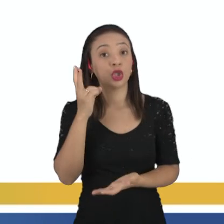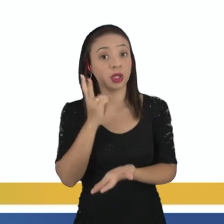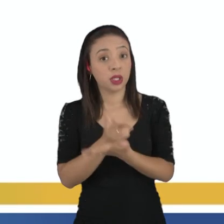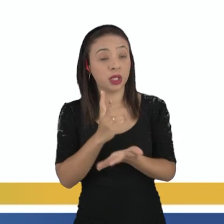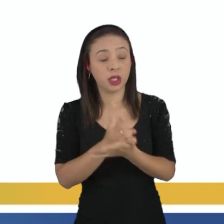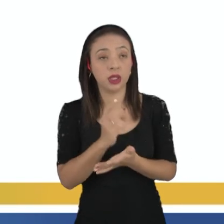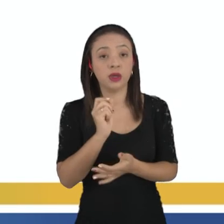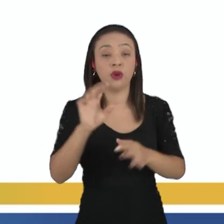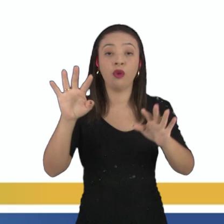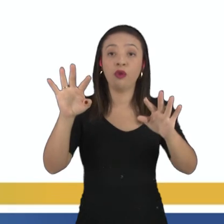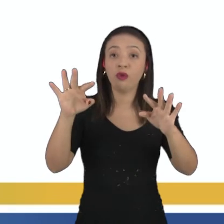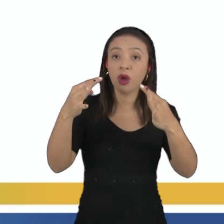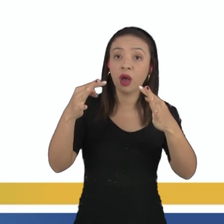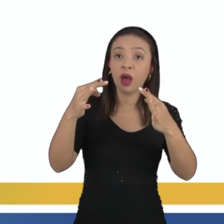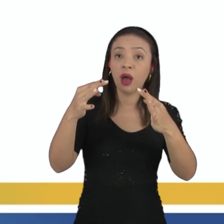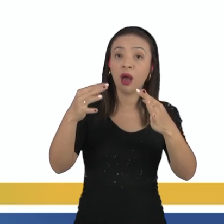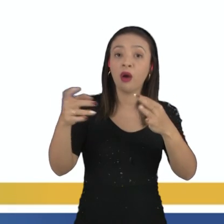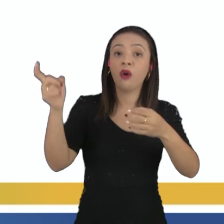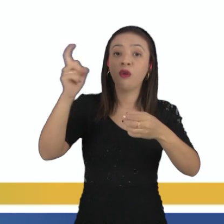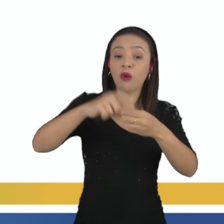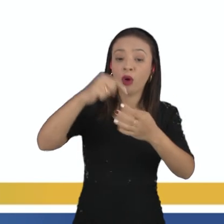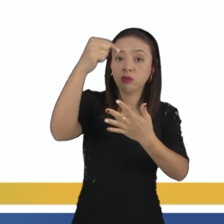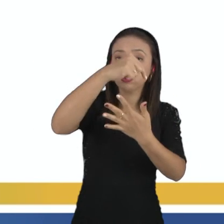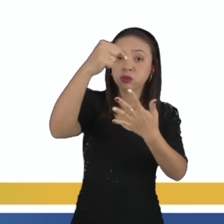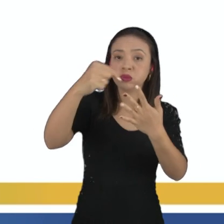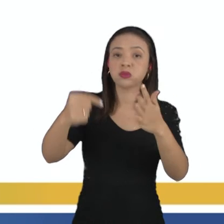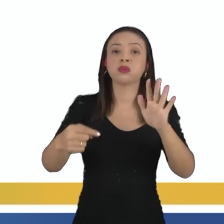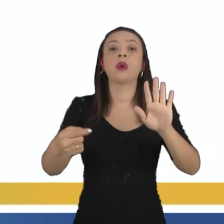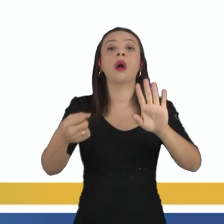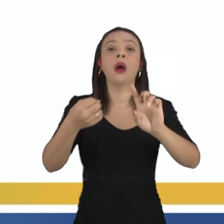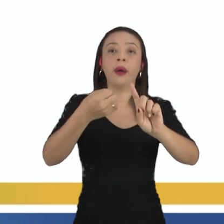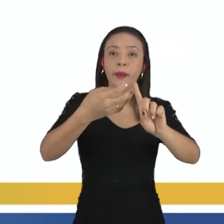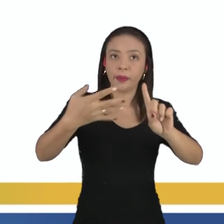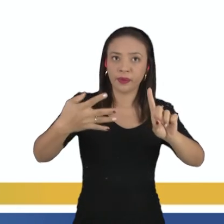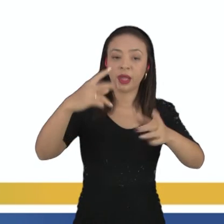operadores argumentativos e leiam o texto novamente. Vamos lá?